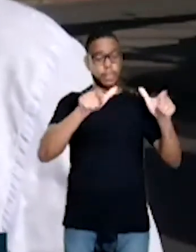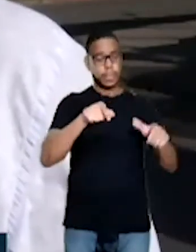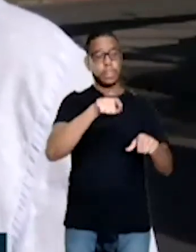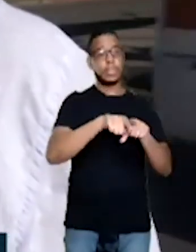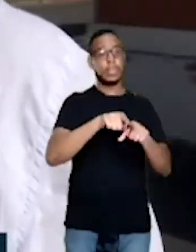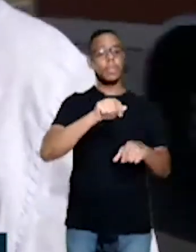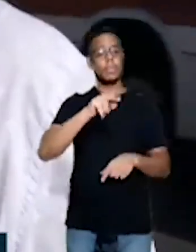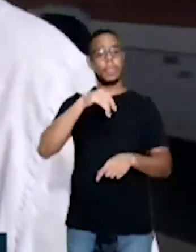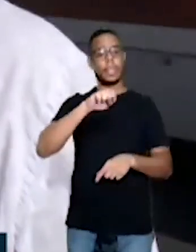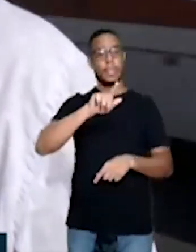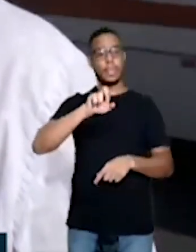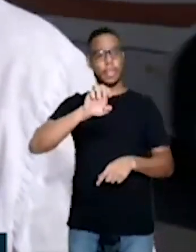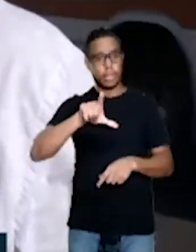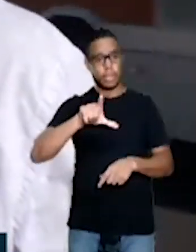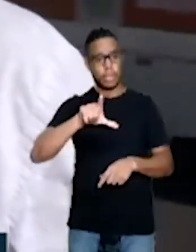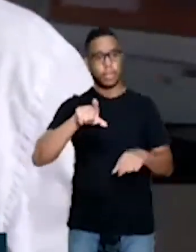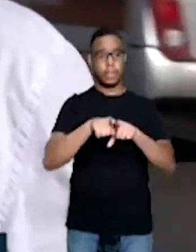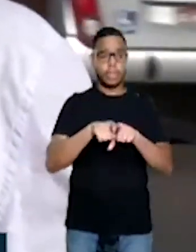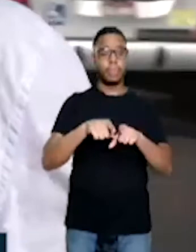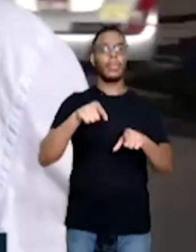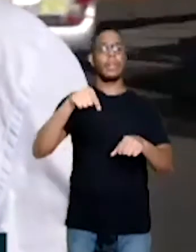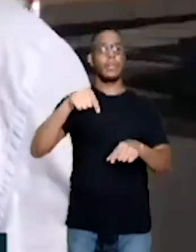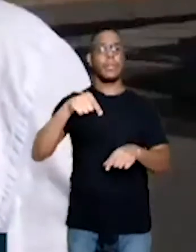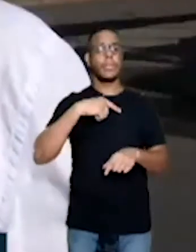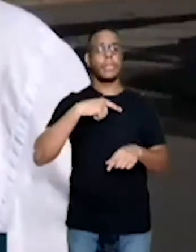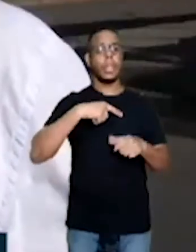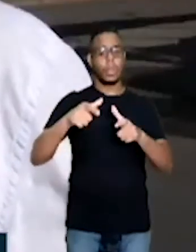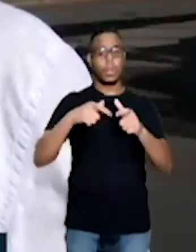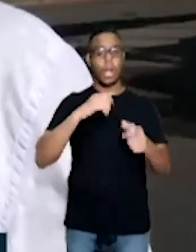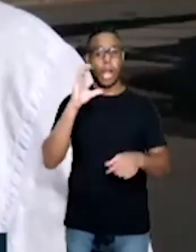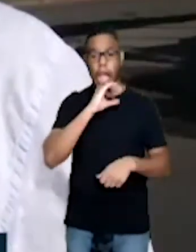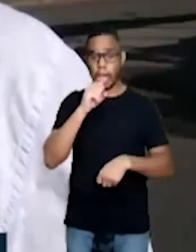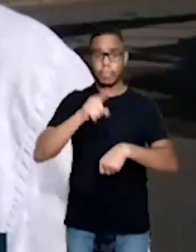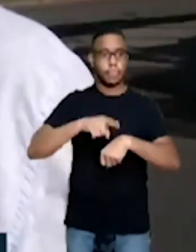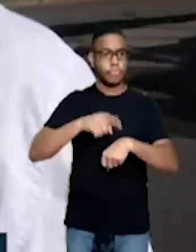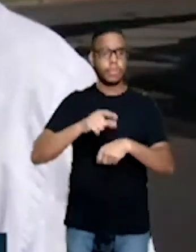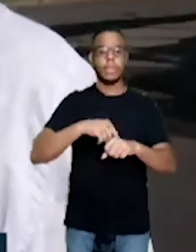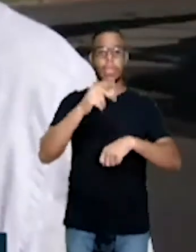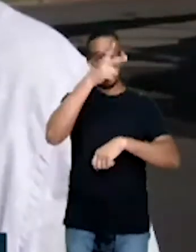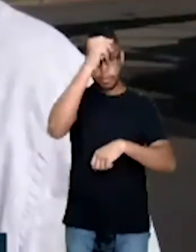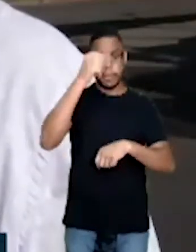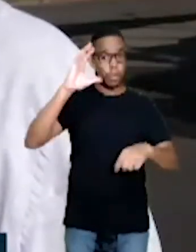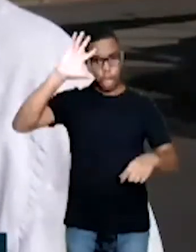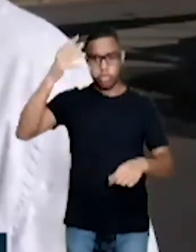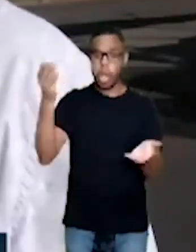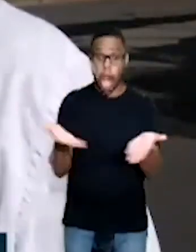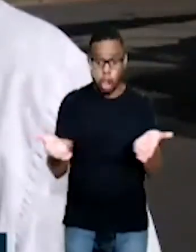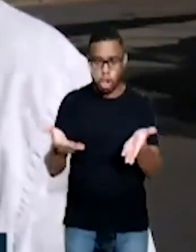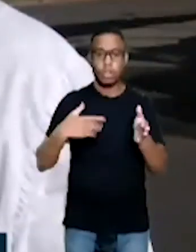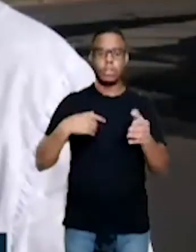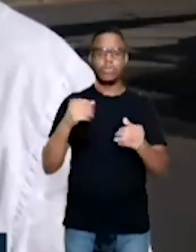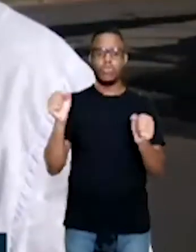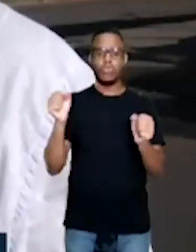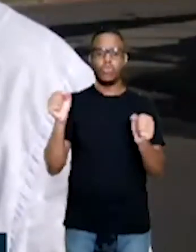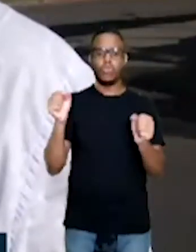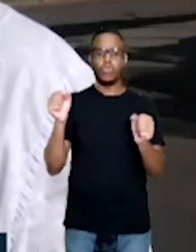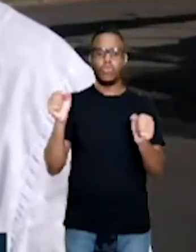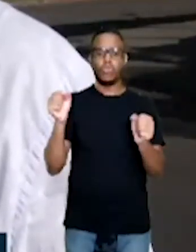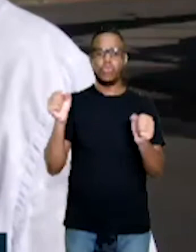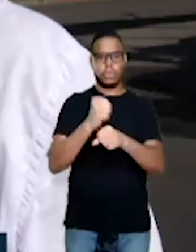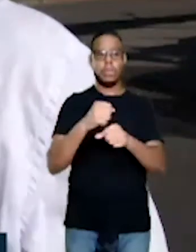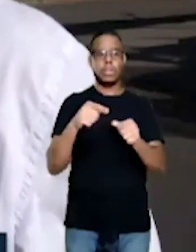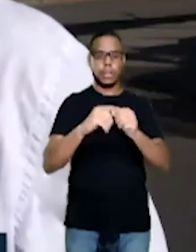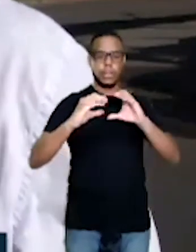agora aqui também na Bernardino de Campos, são ações imediatas que a Prefeitura vai estar tomando a providência junto à Secretaria de Obras para poder fazer as canaletas nesses